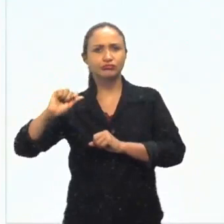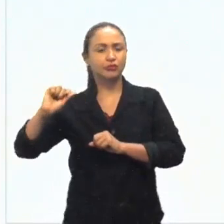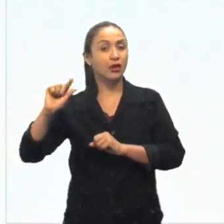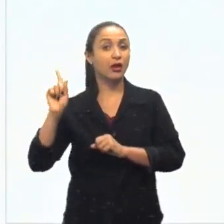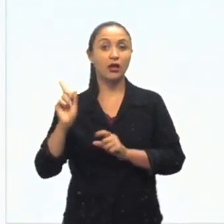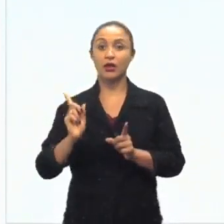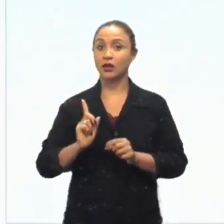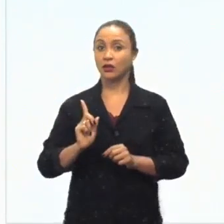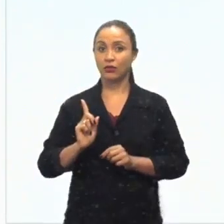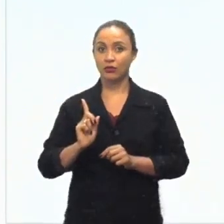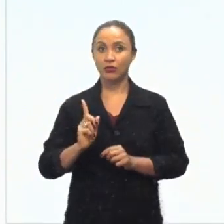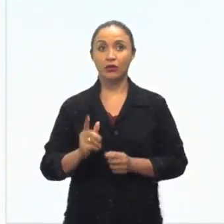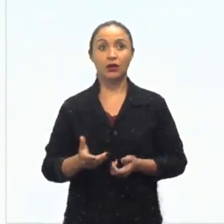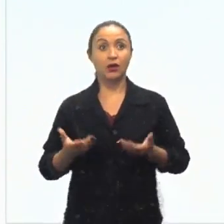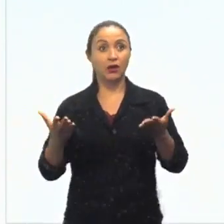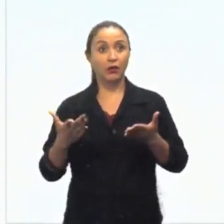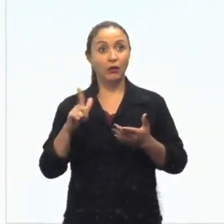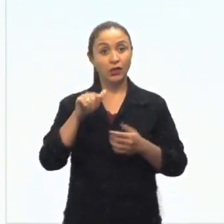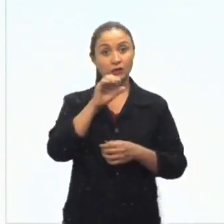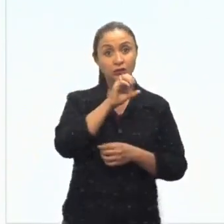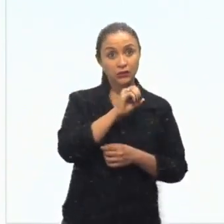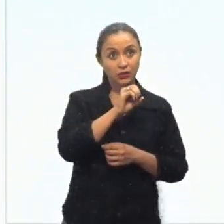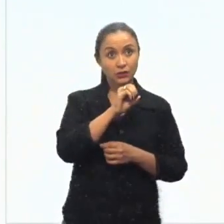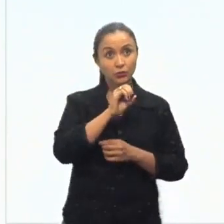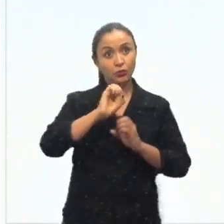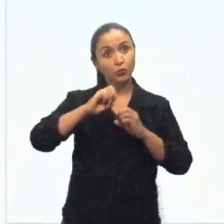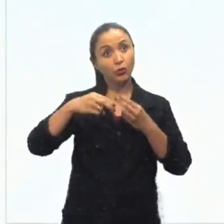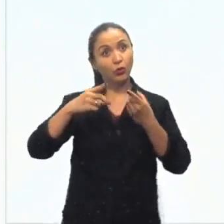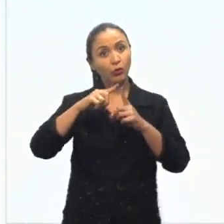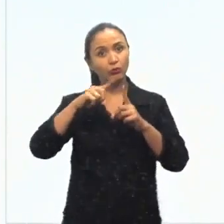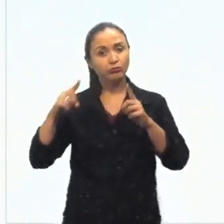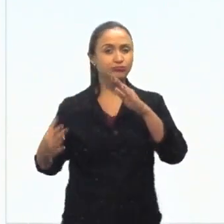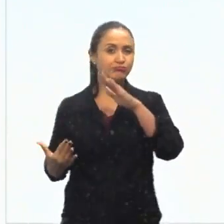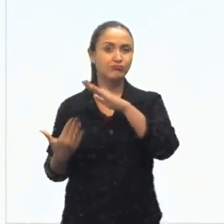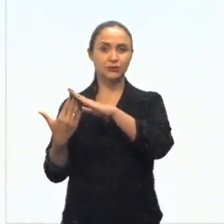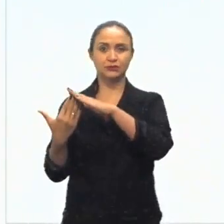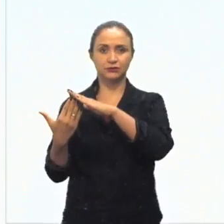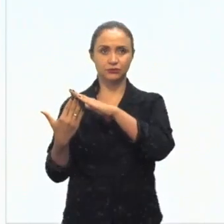Aqui não. Aqui a portadora ou é zero ou é amplitude máxima.